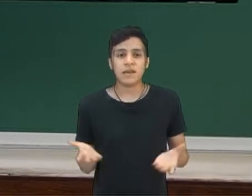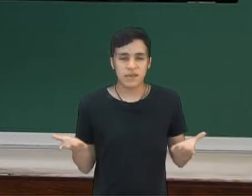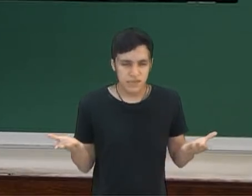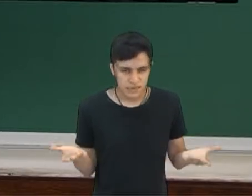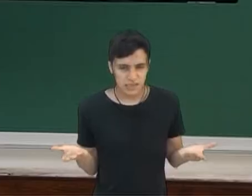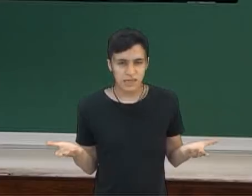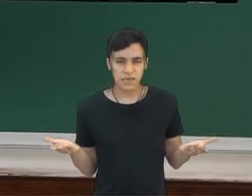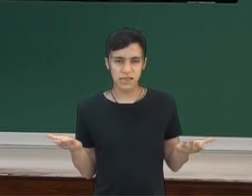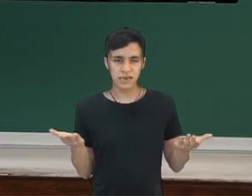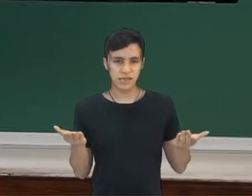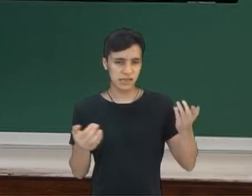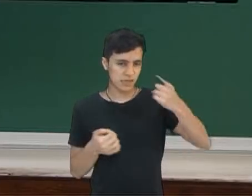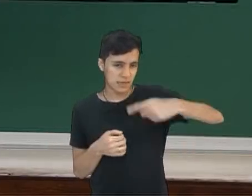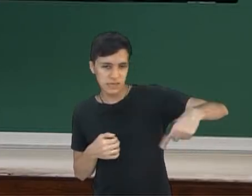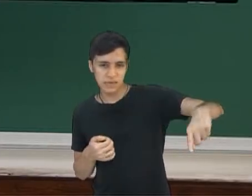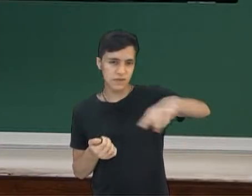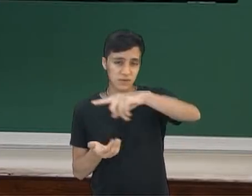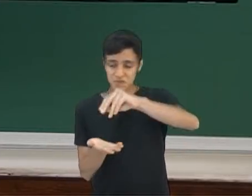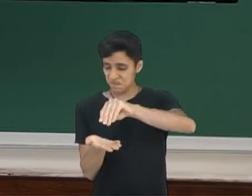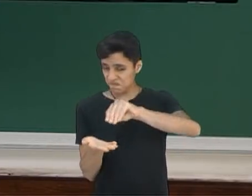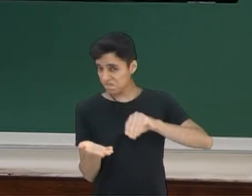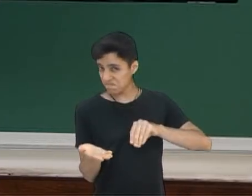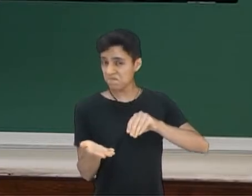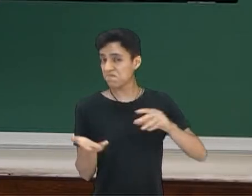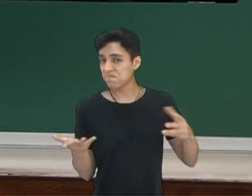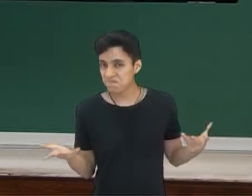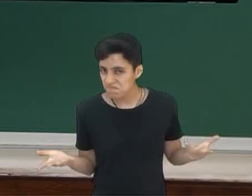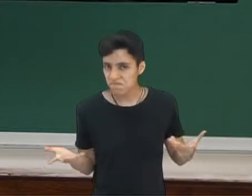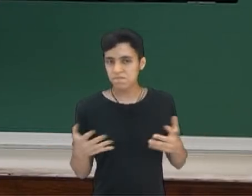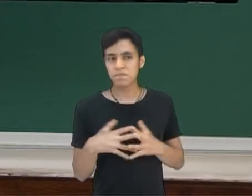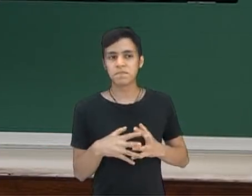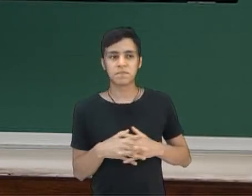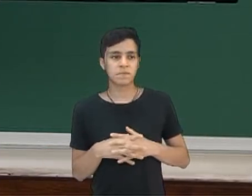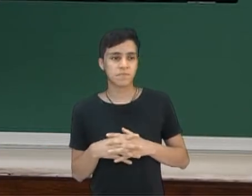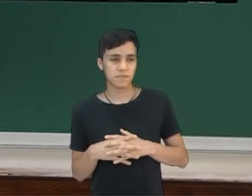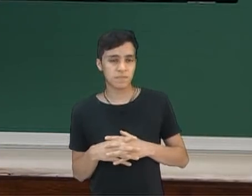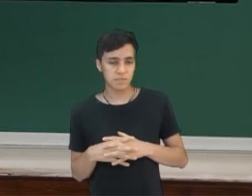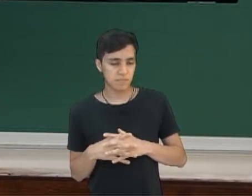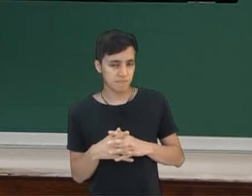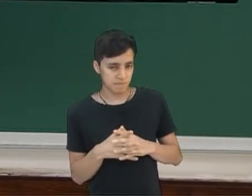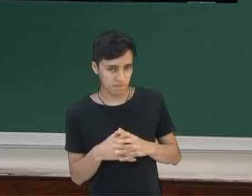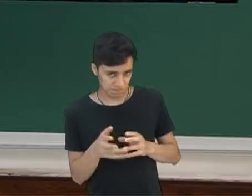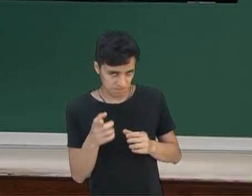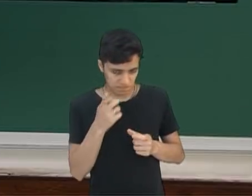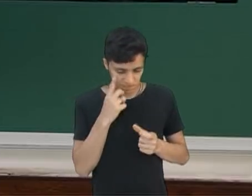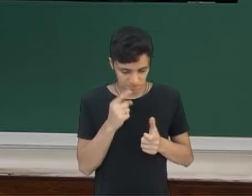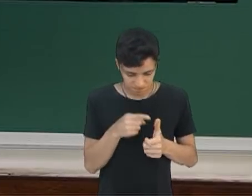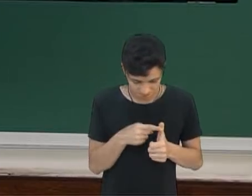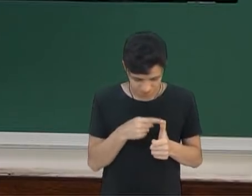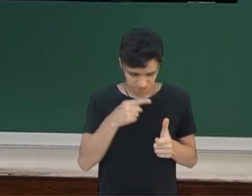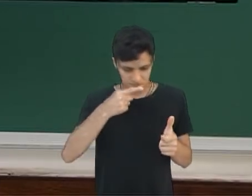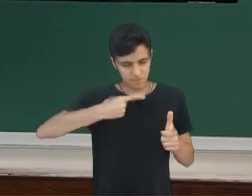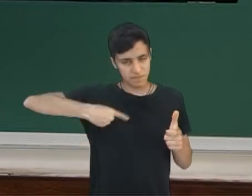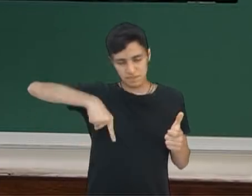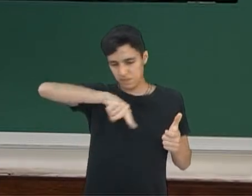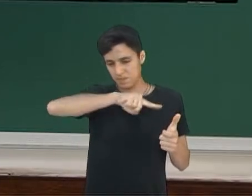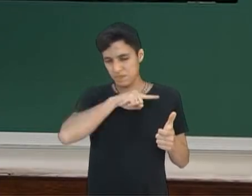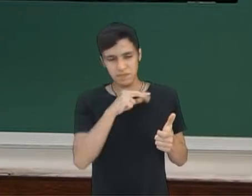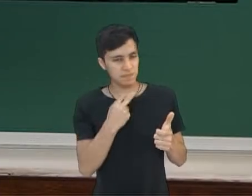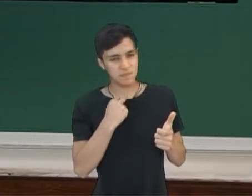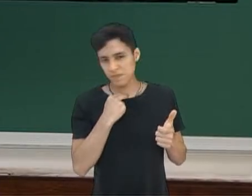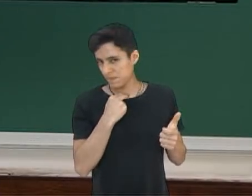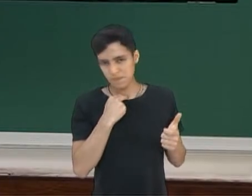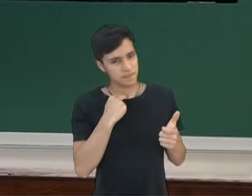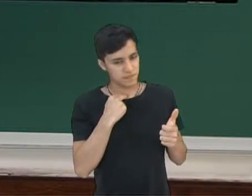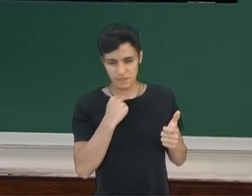aqui, então, o que você colocou aí no seu material? Então, primeiro, né, a gente não pode afirmar que eles